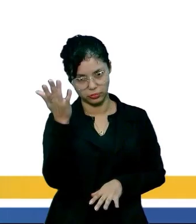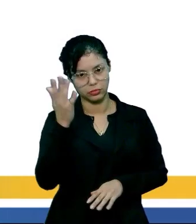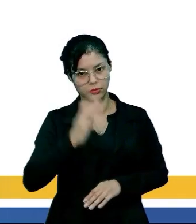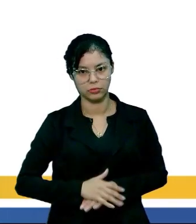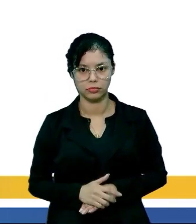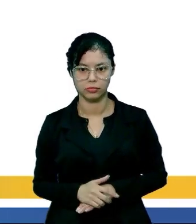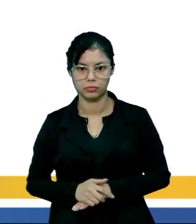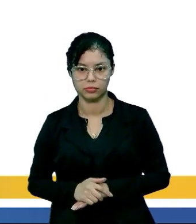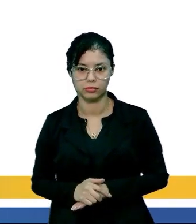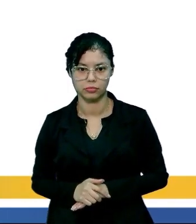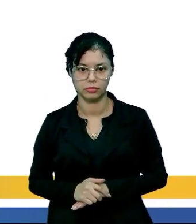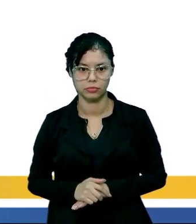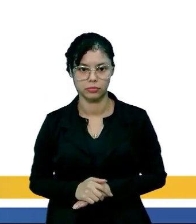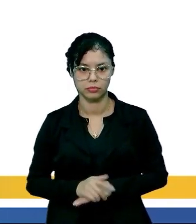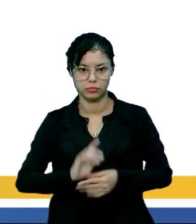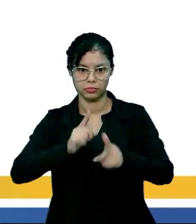pessoal?